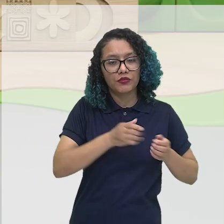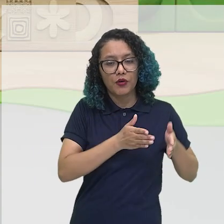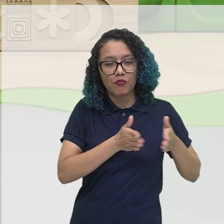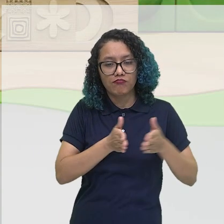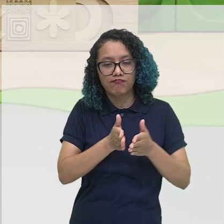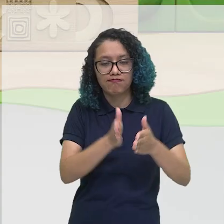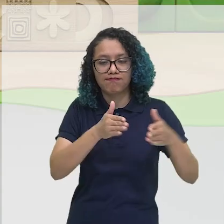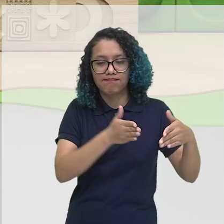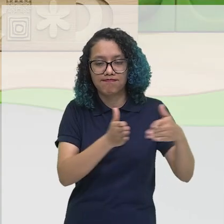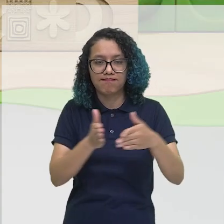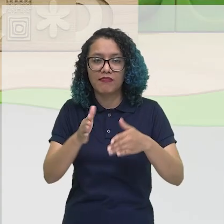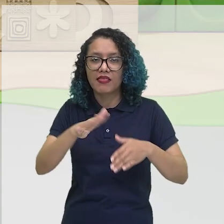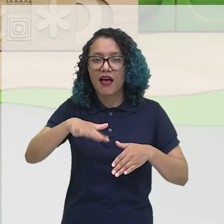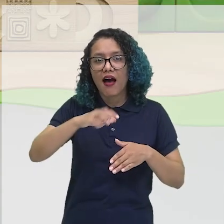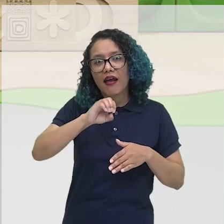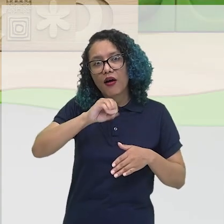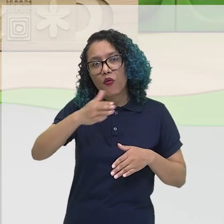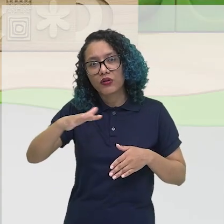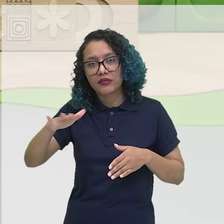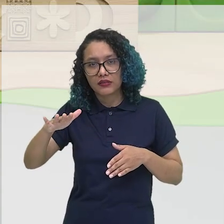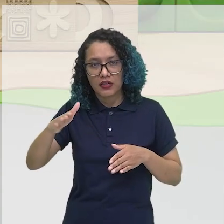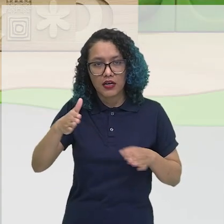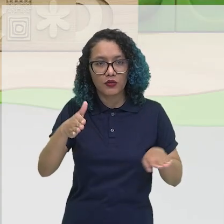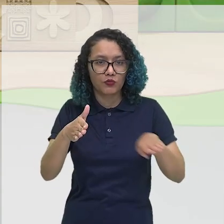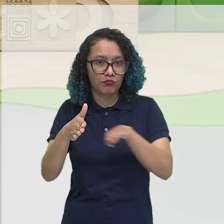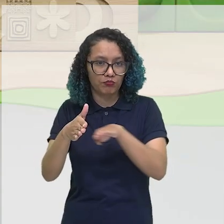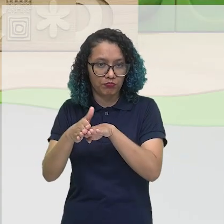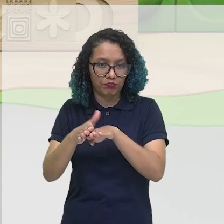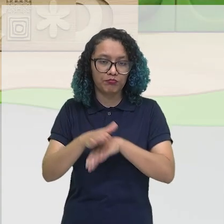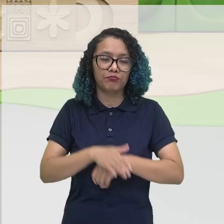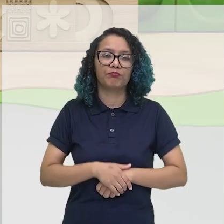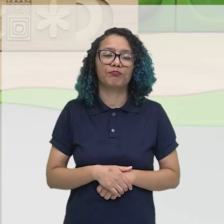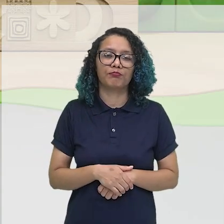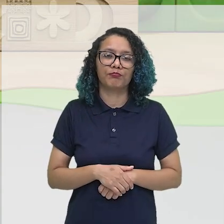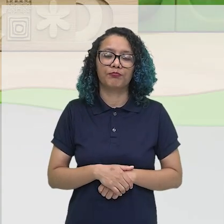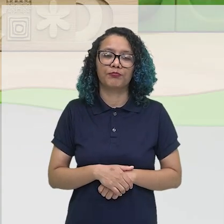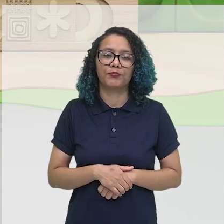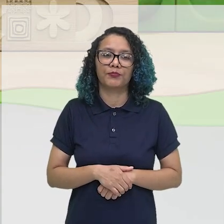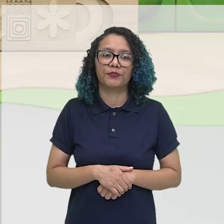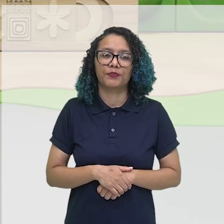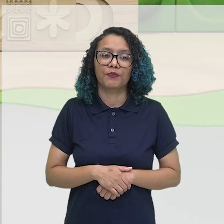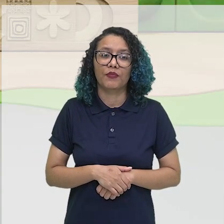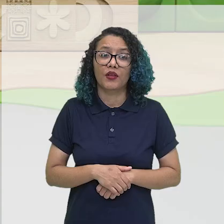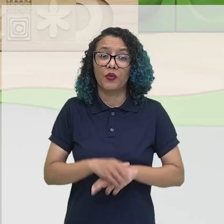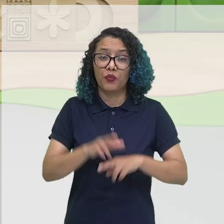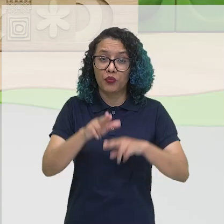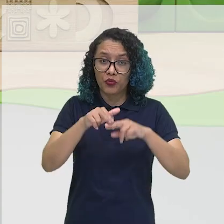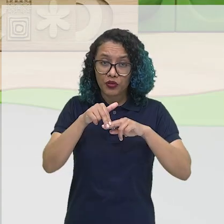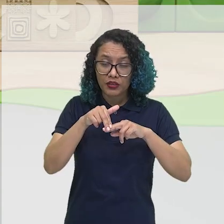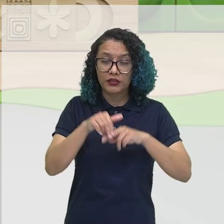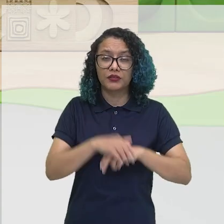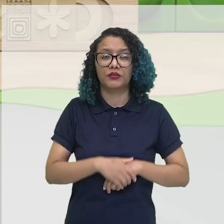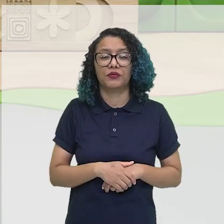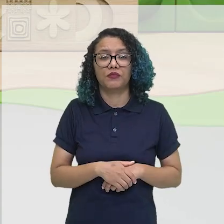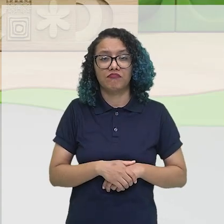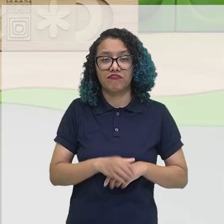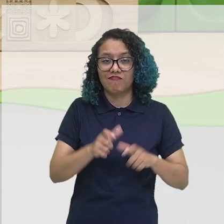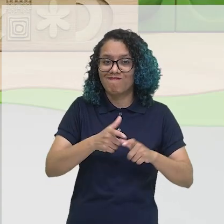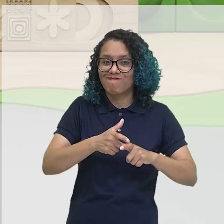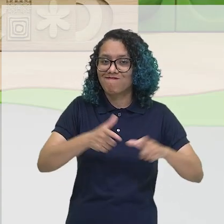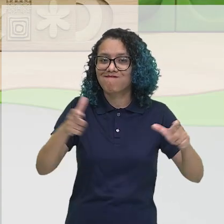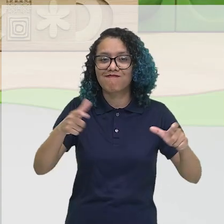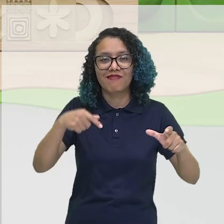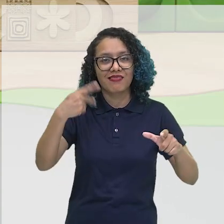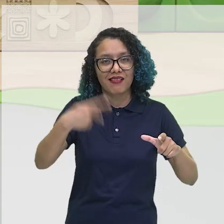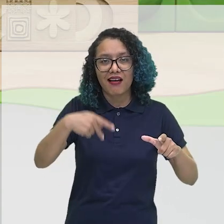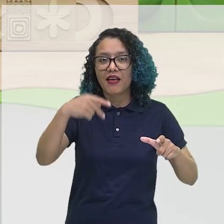também é por isso que ela é a maior bacia hidrográfica do